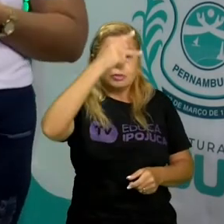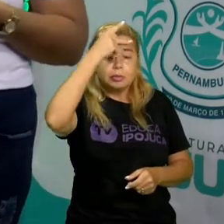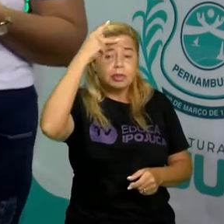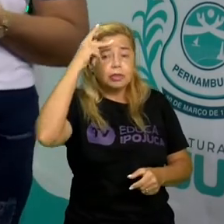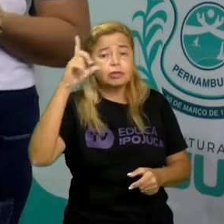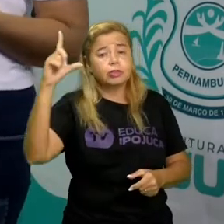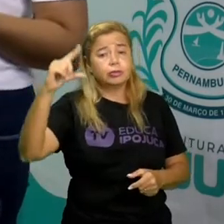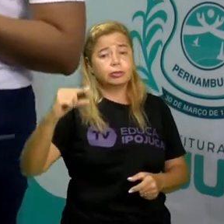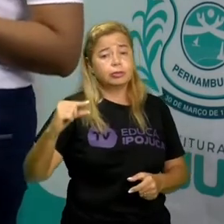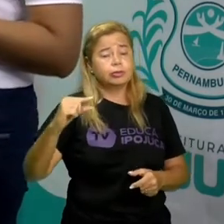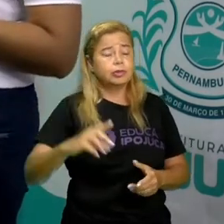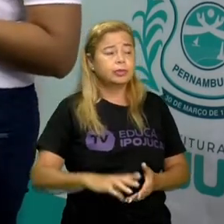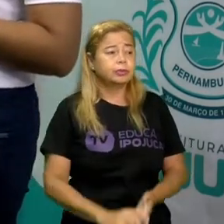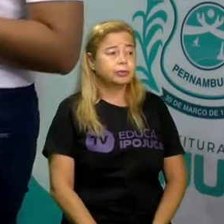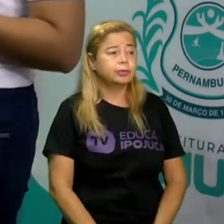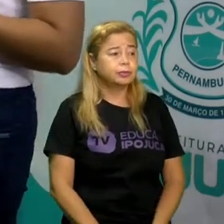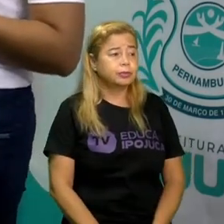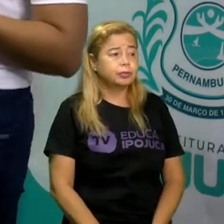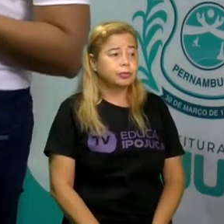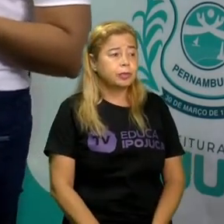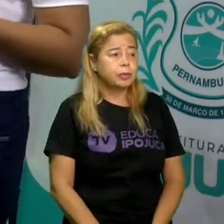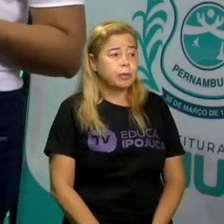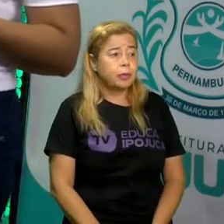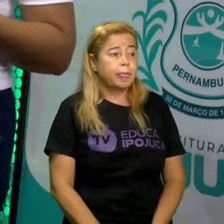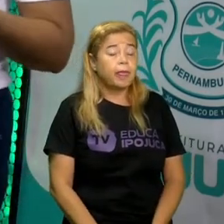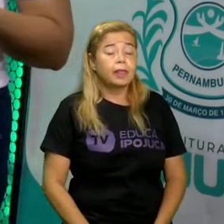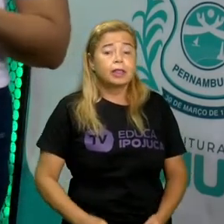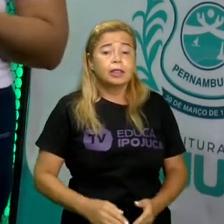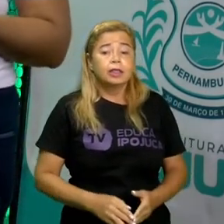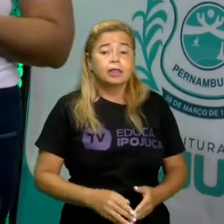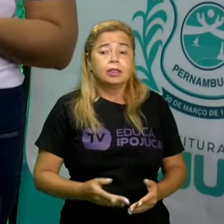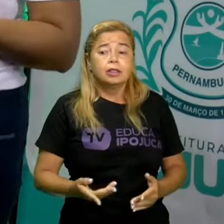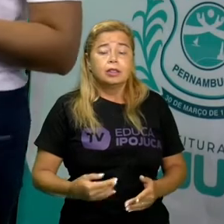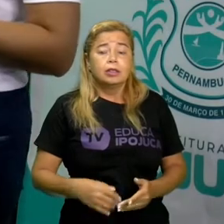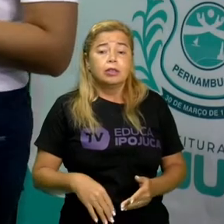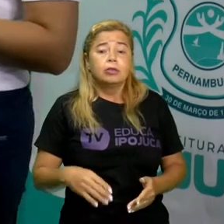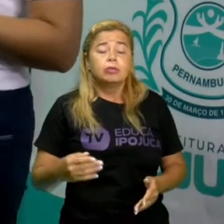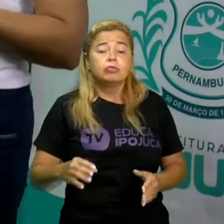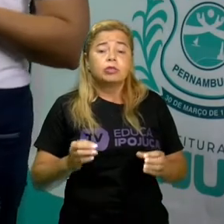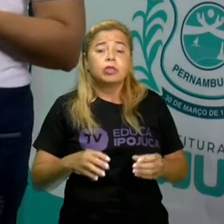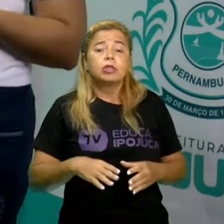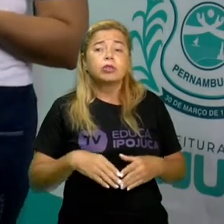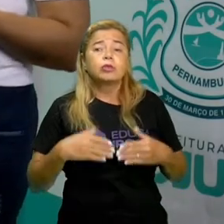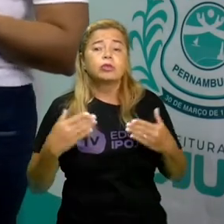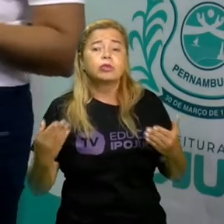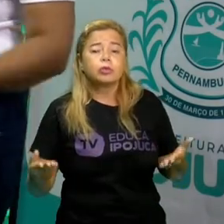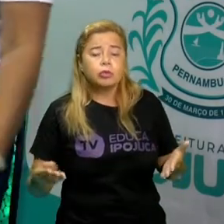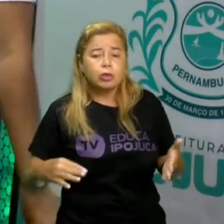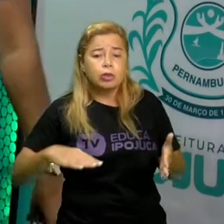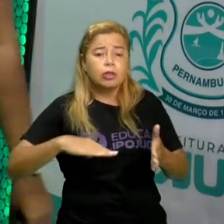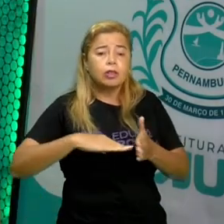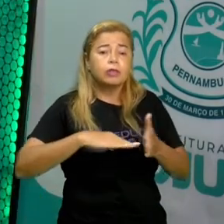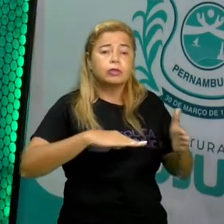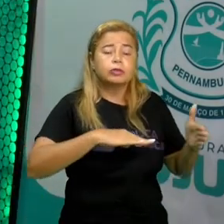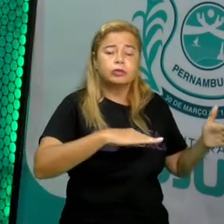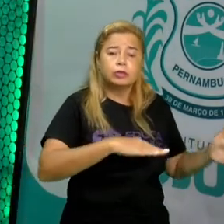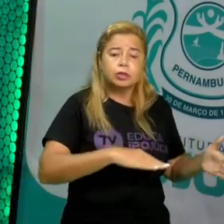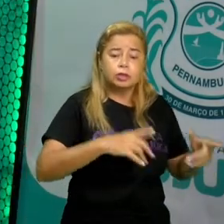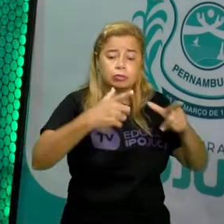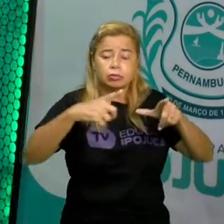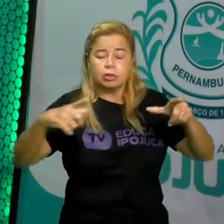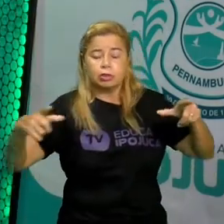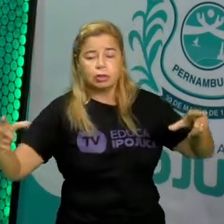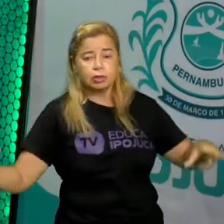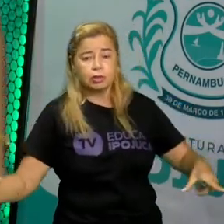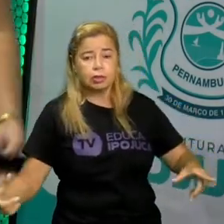pessoas é bem menos. Para que serve a densidade demográfica? Por que a gente estuda isso? Para que serve? Essa